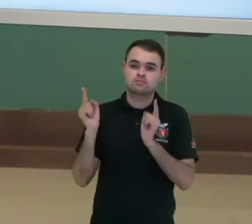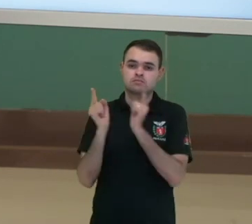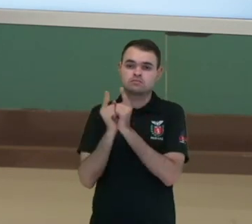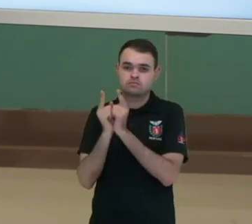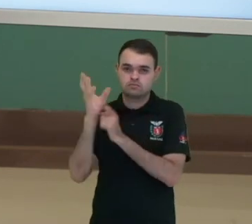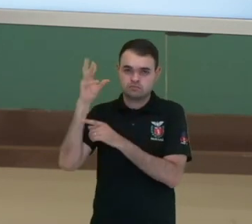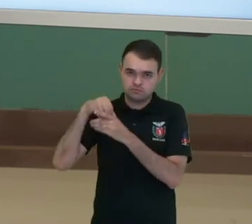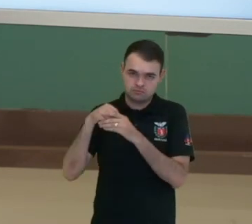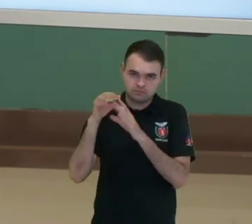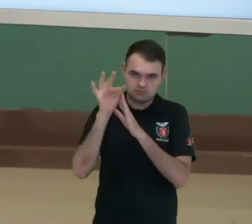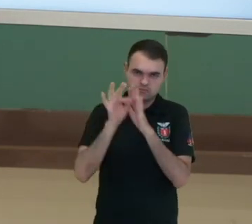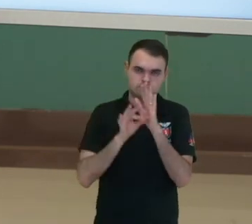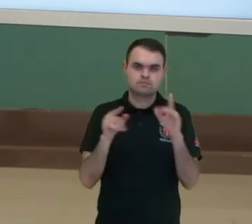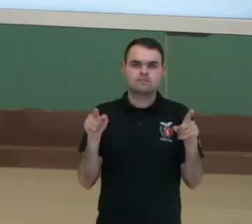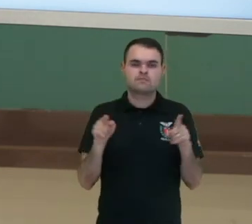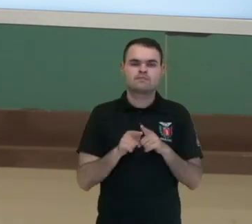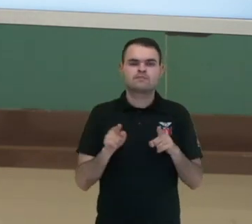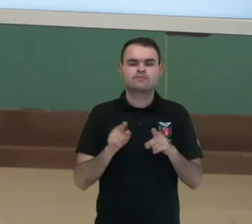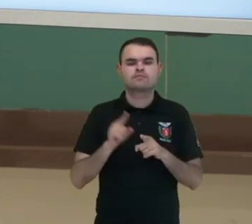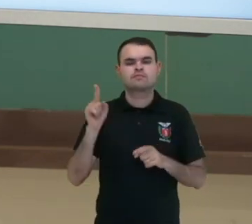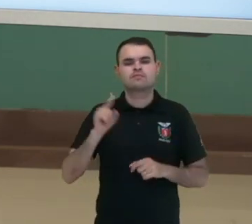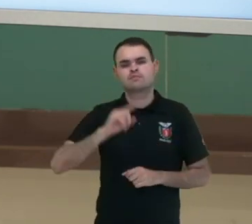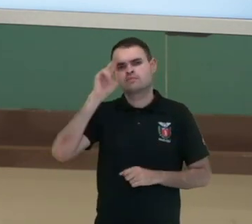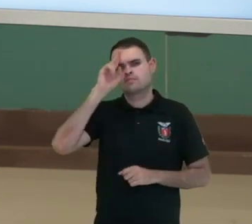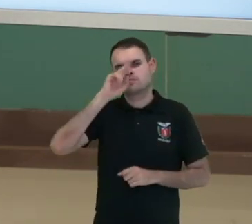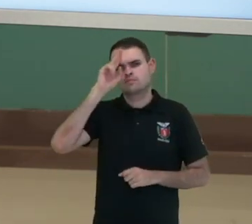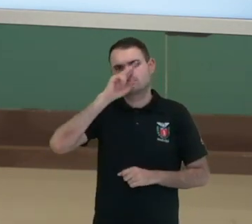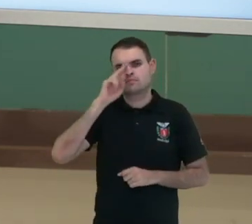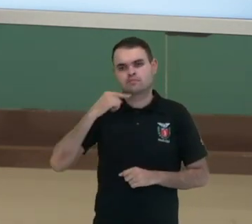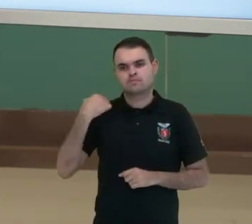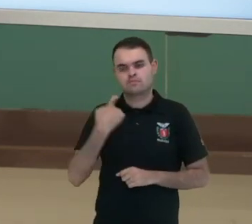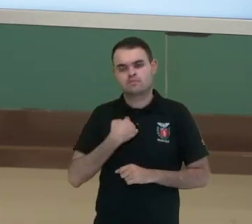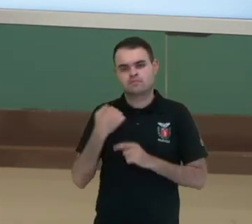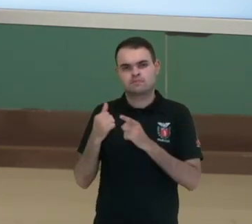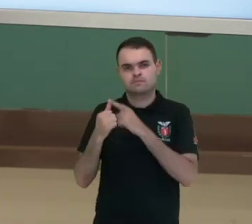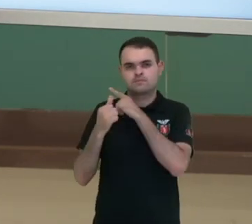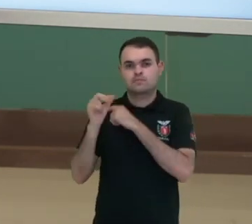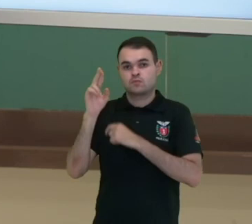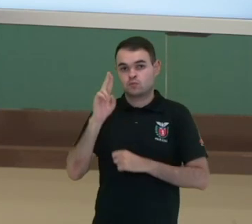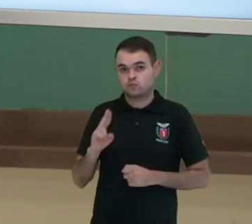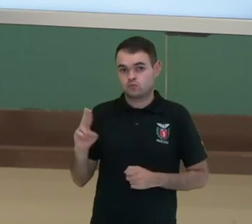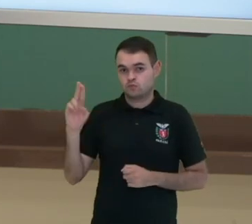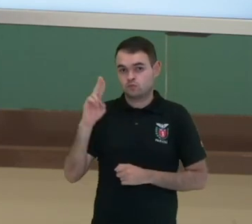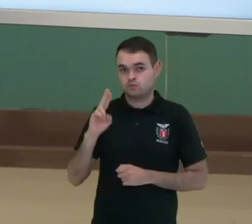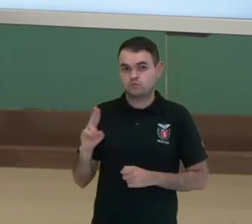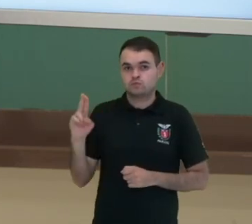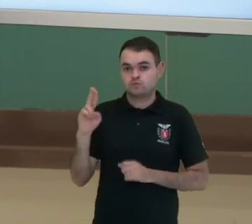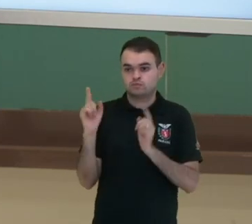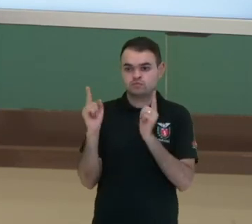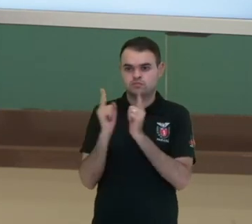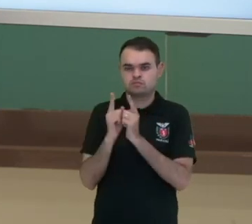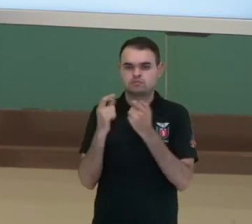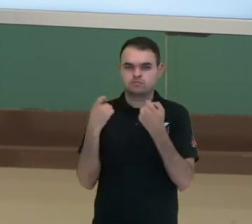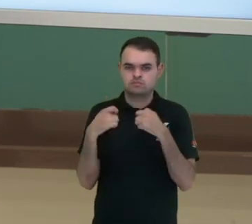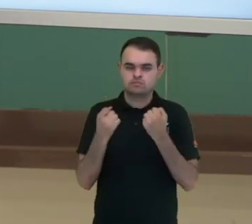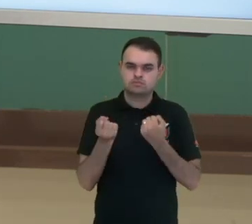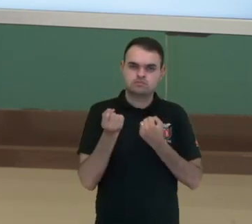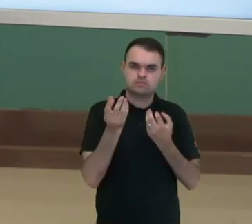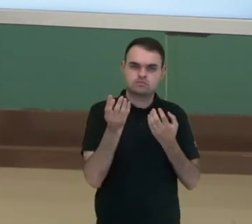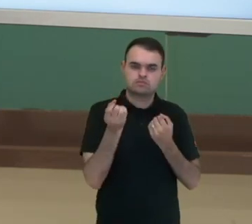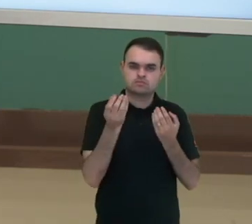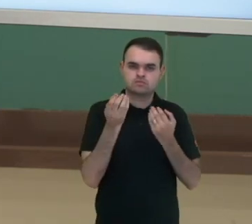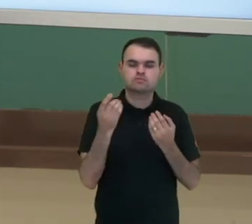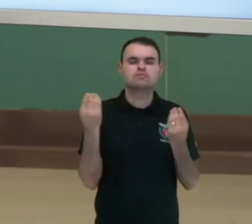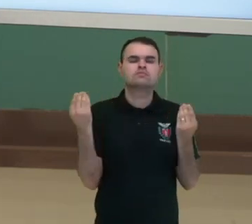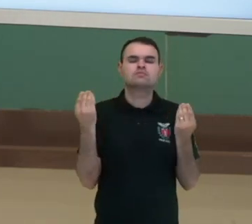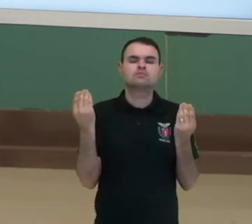texto também vale lembrar que geralmente quando a gente pela primeira vez no texto utiliza a sigla, nós temos que informar ao leitor do que se trata essa sigla,